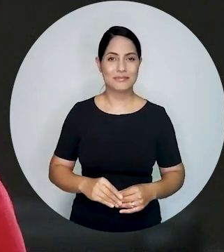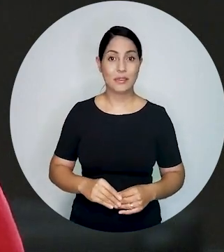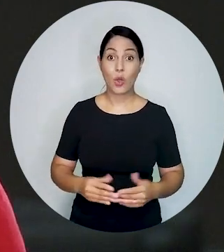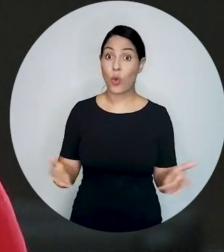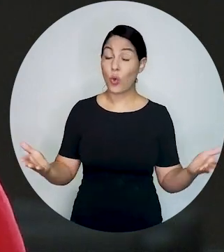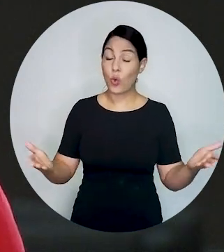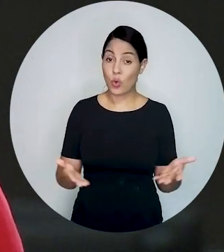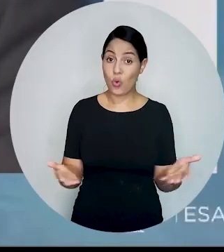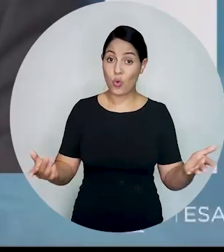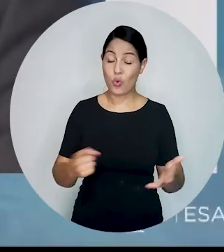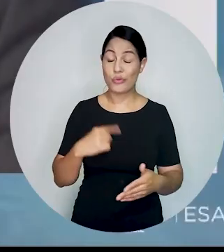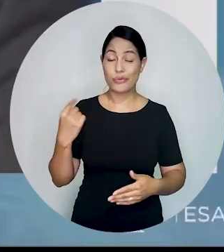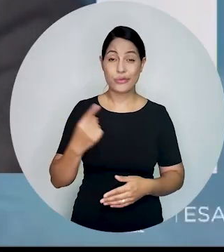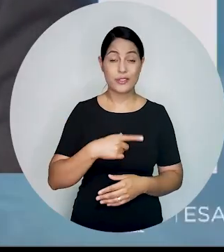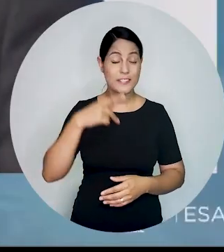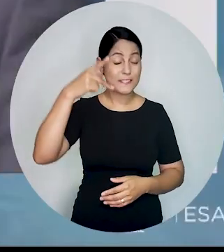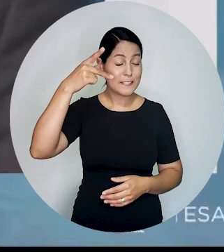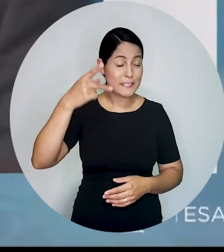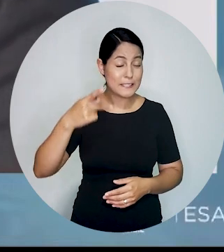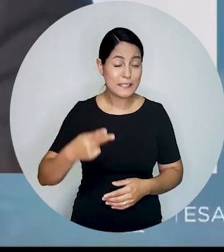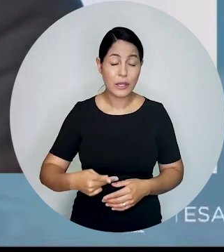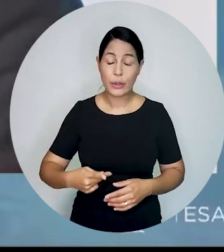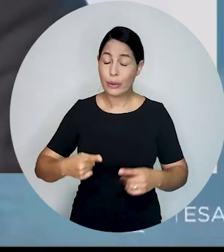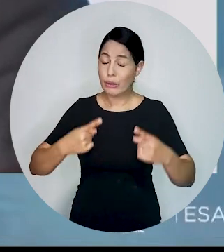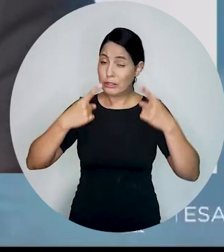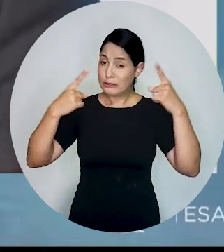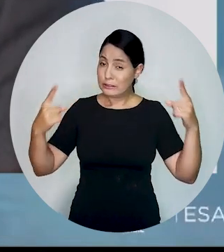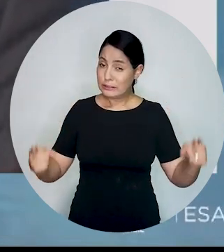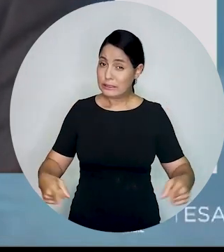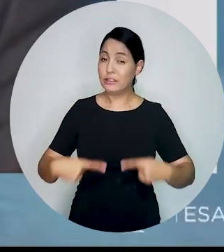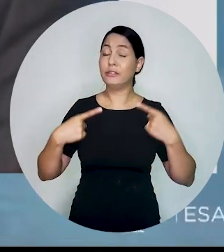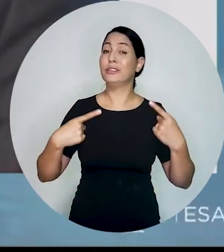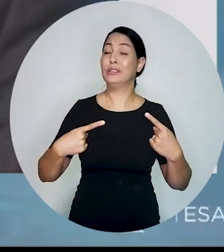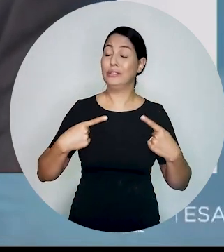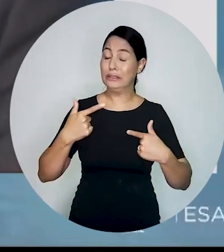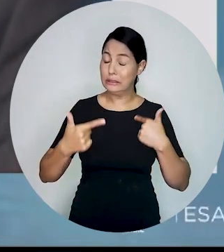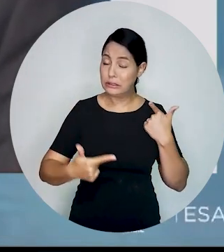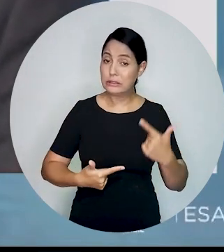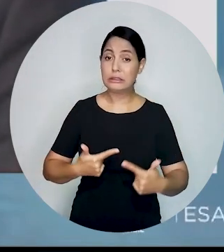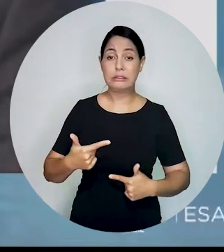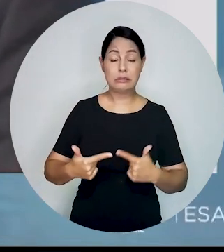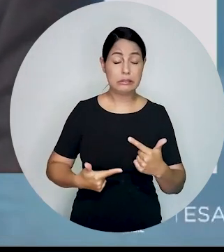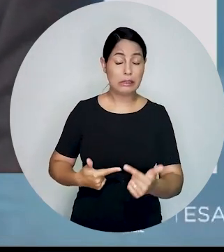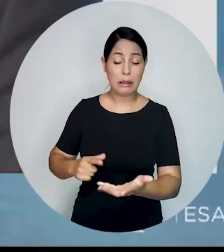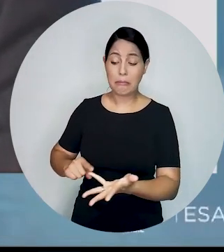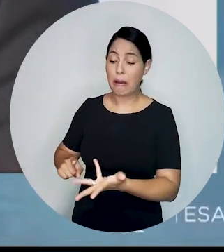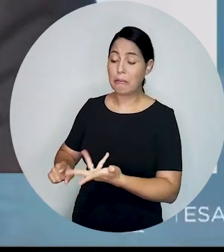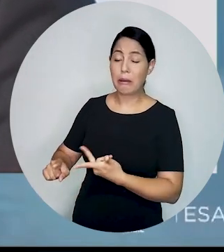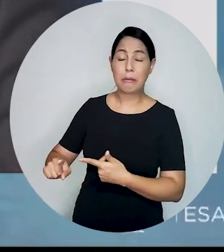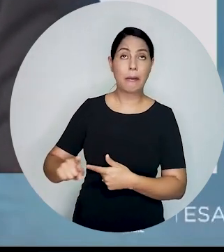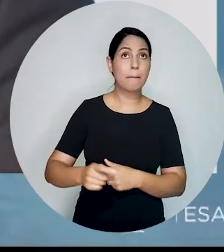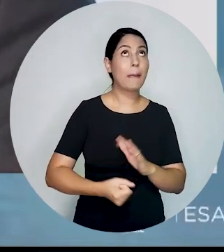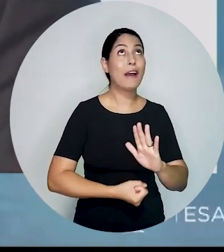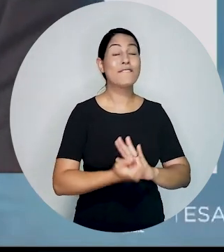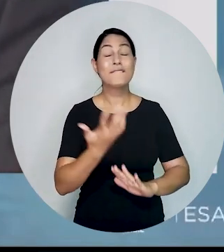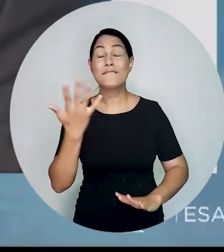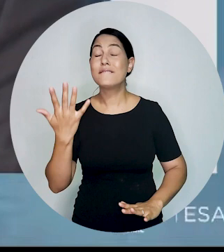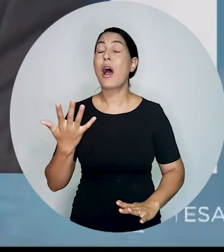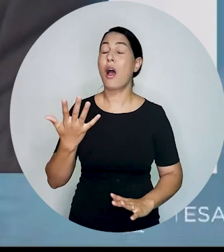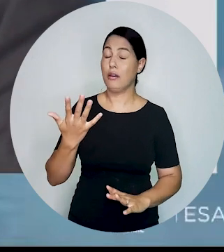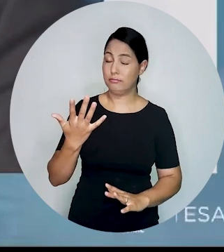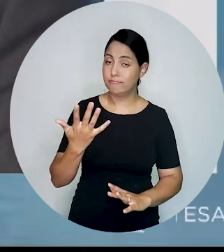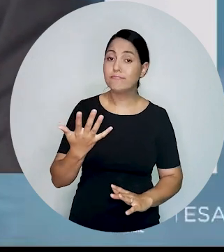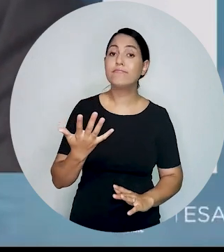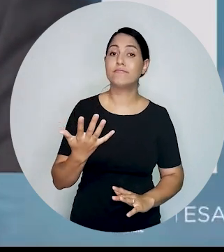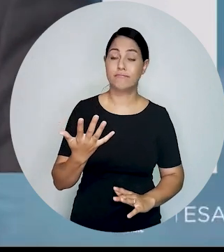Duarte. Acompanhe. É fato que nós hoje atravessamos uma quadra desafiadora para a advocacia